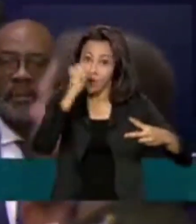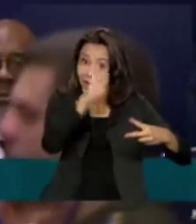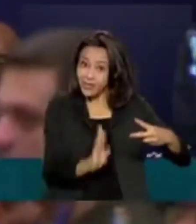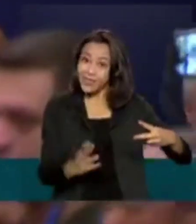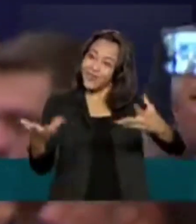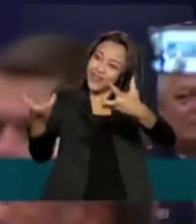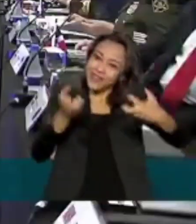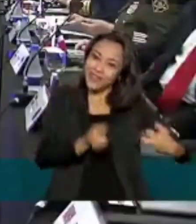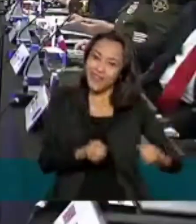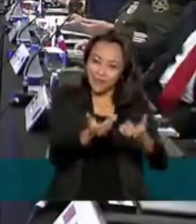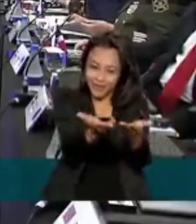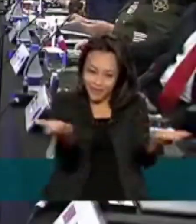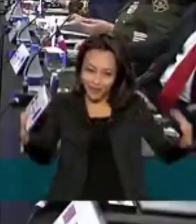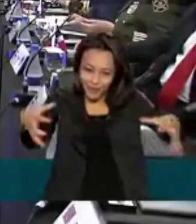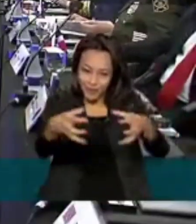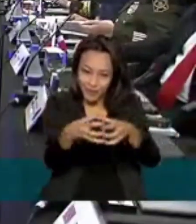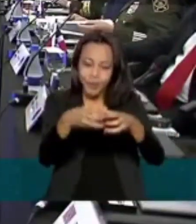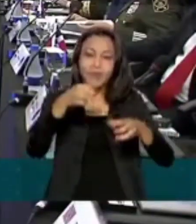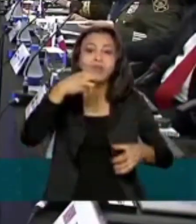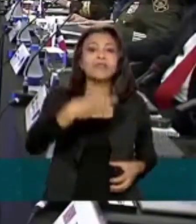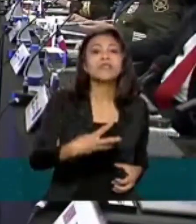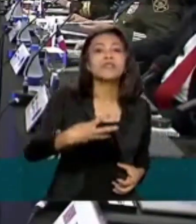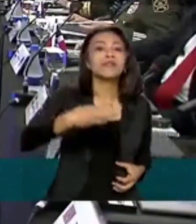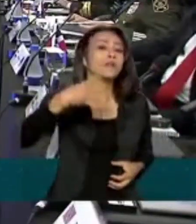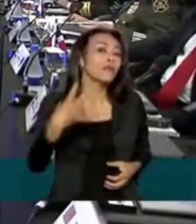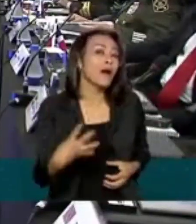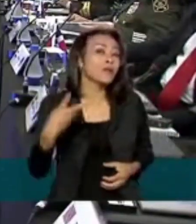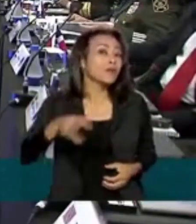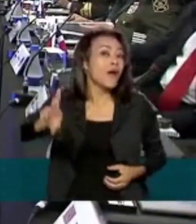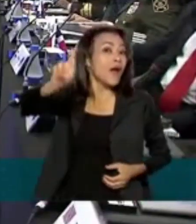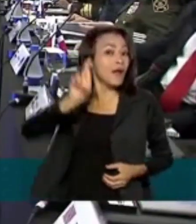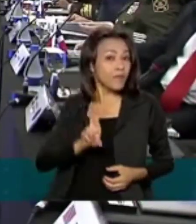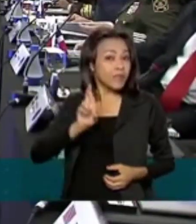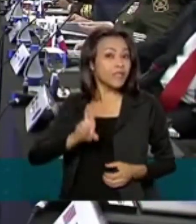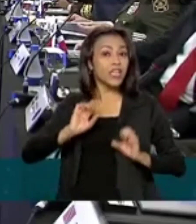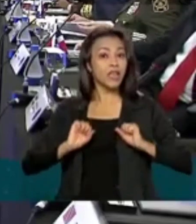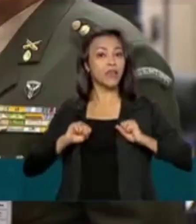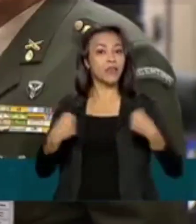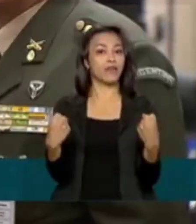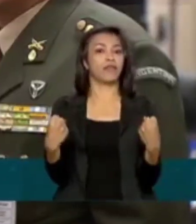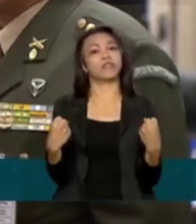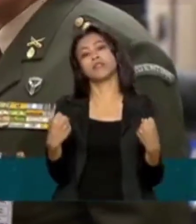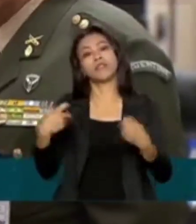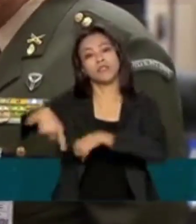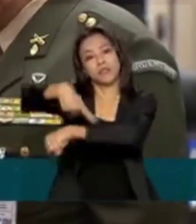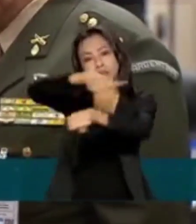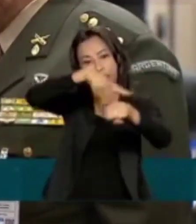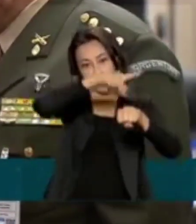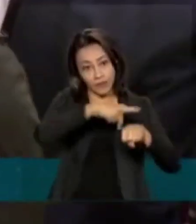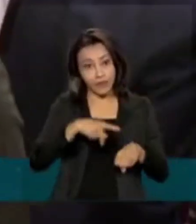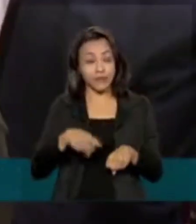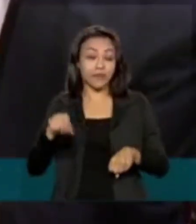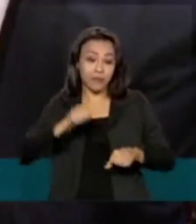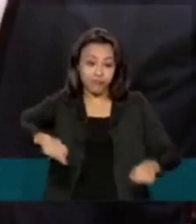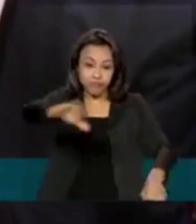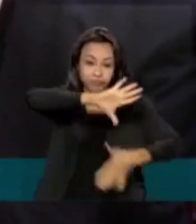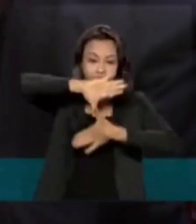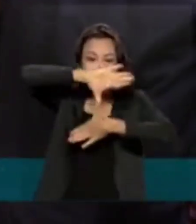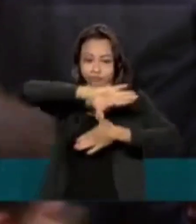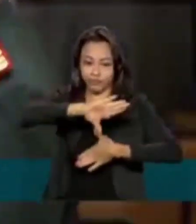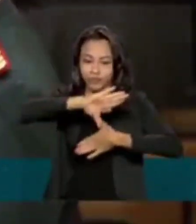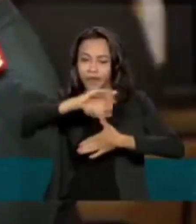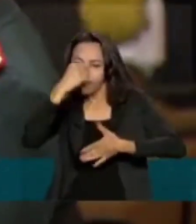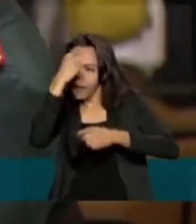o anfitrião. São 34 representantes da defesa de países americanos reunidos por intercâmbio